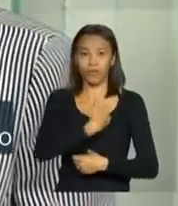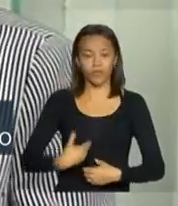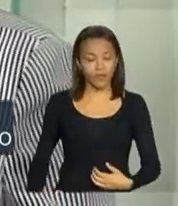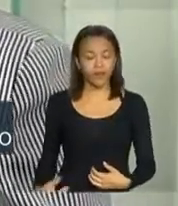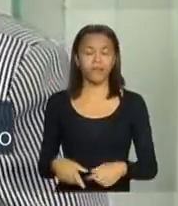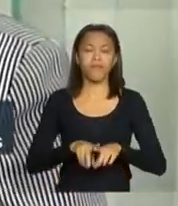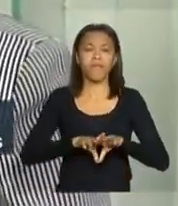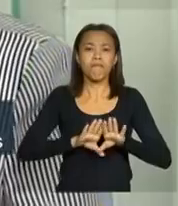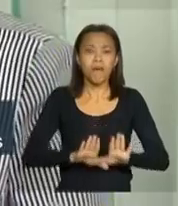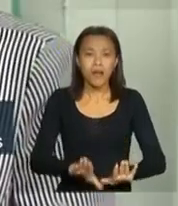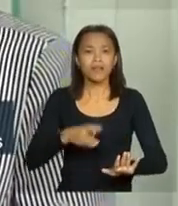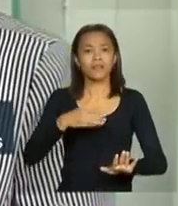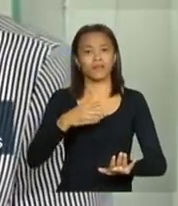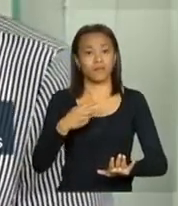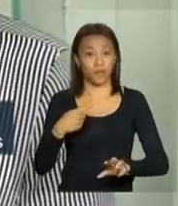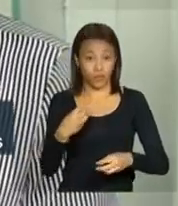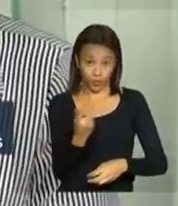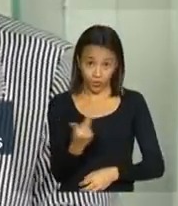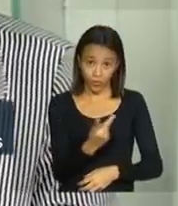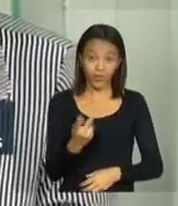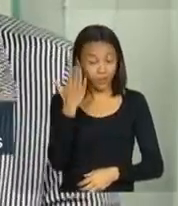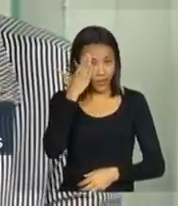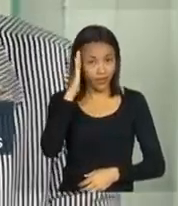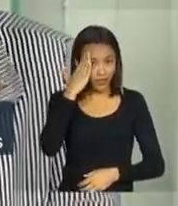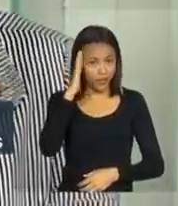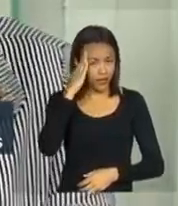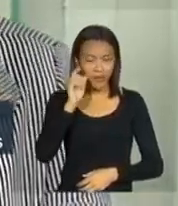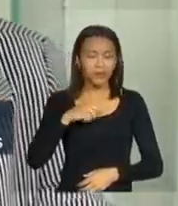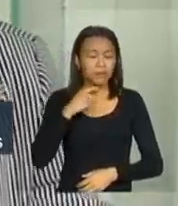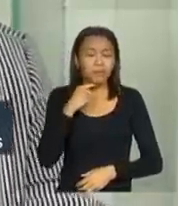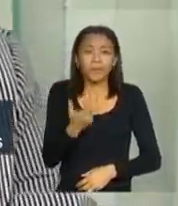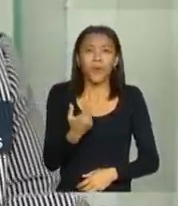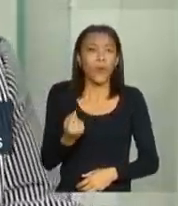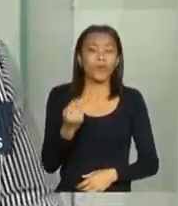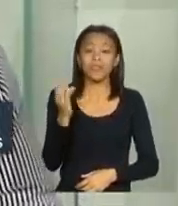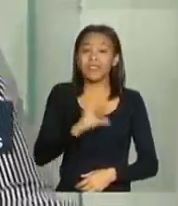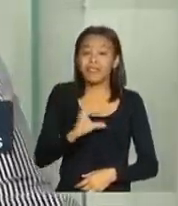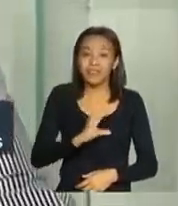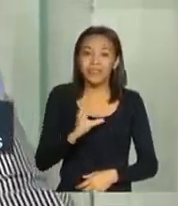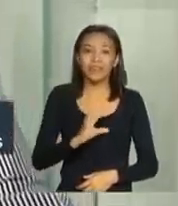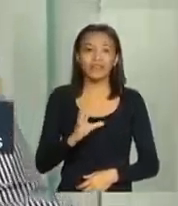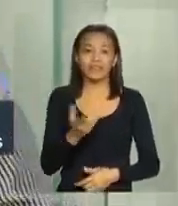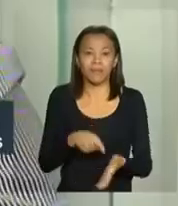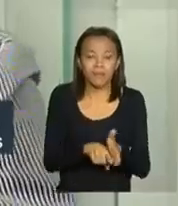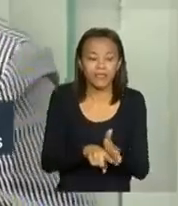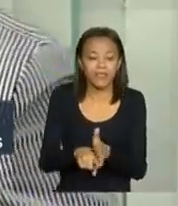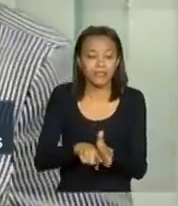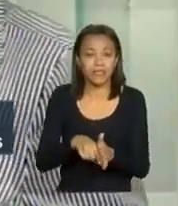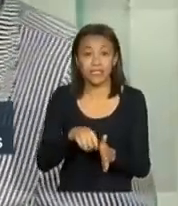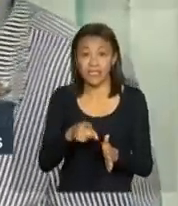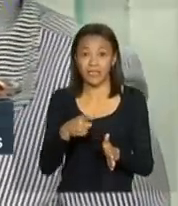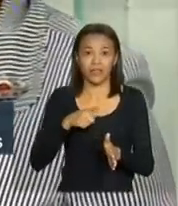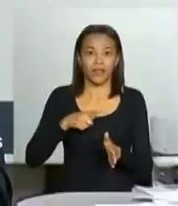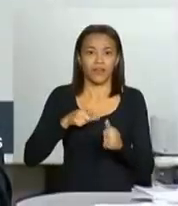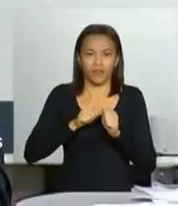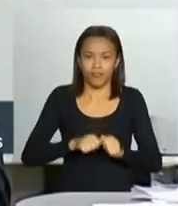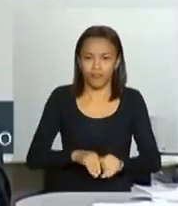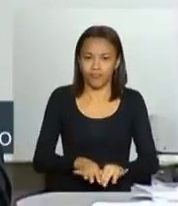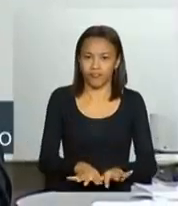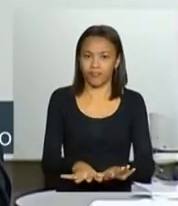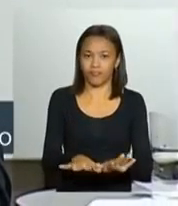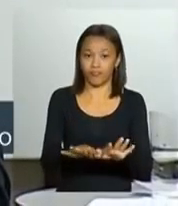porque entenderam que não dá para fazer ciência nesse país sem a transversalidade